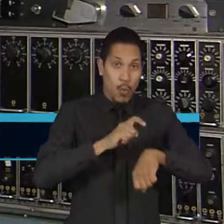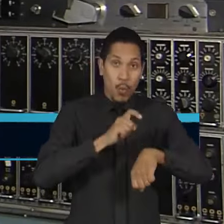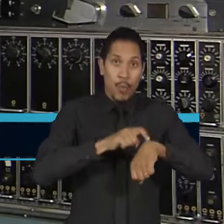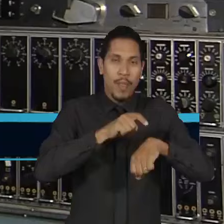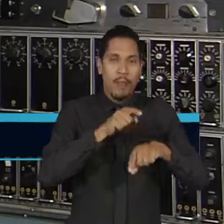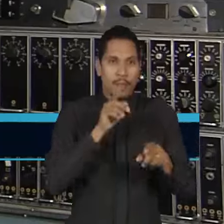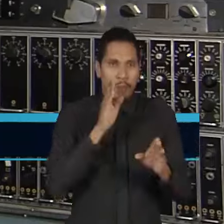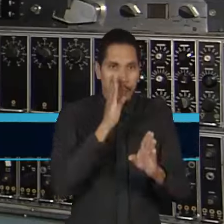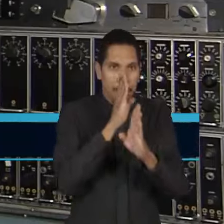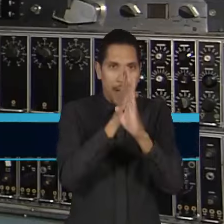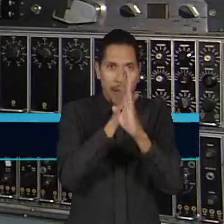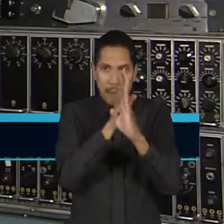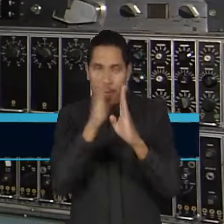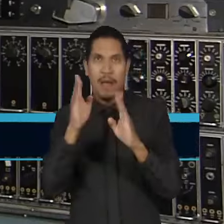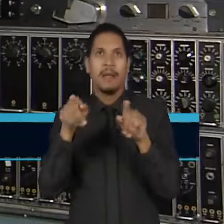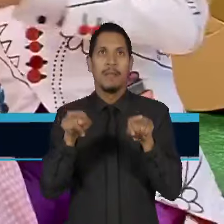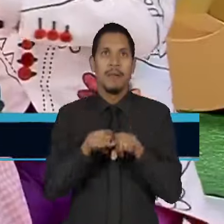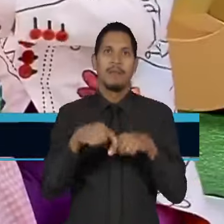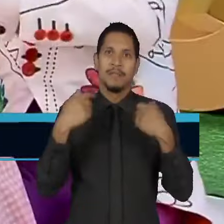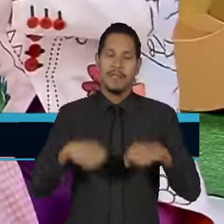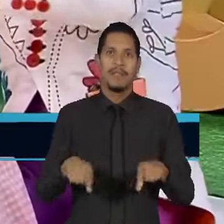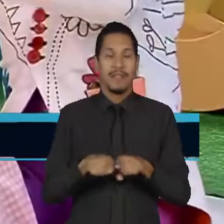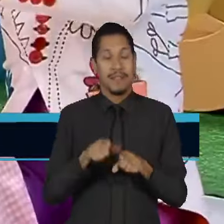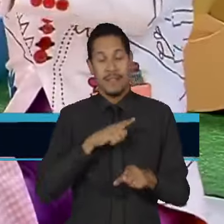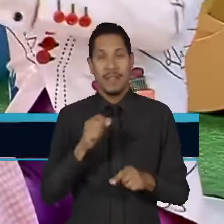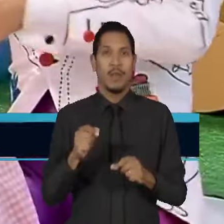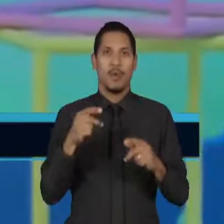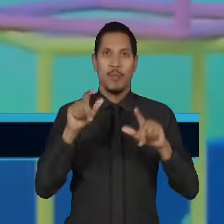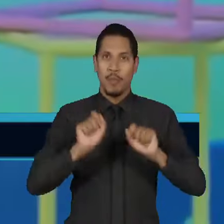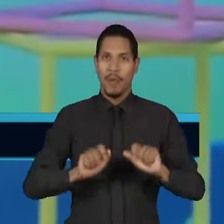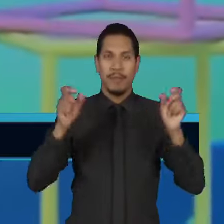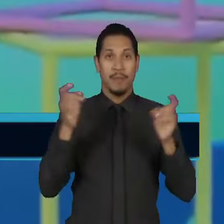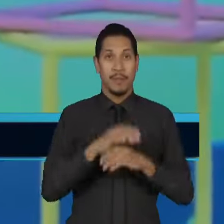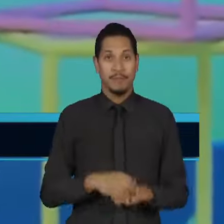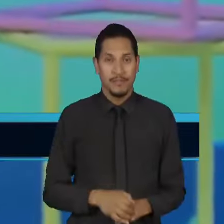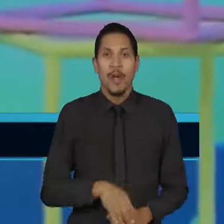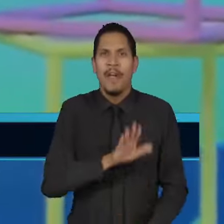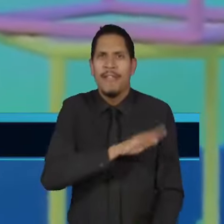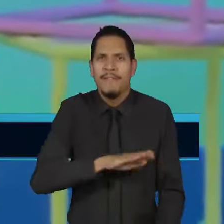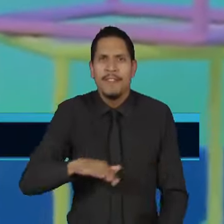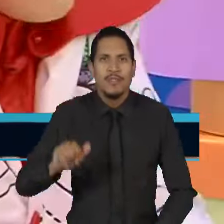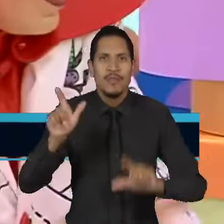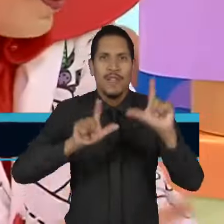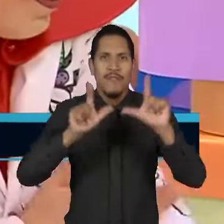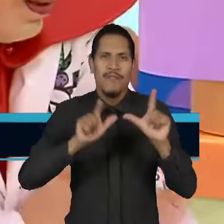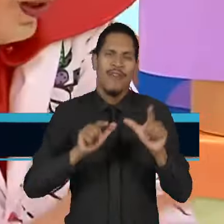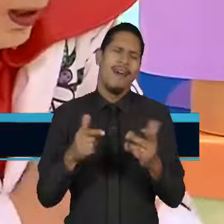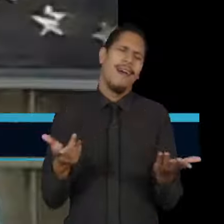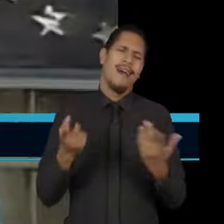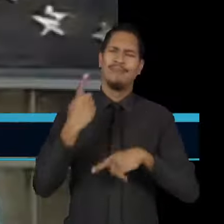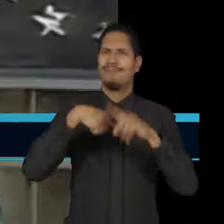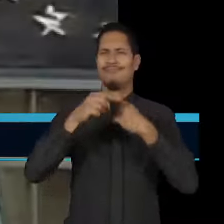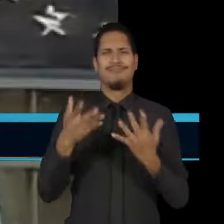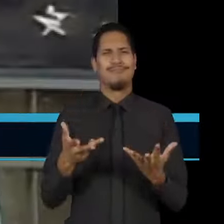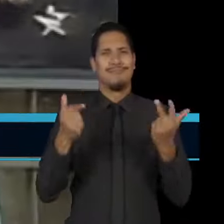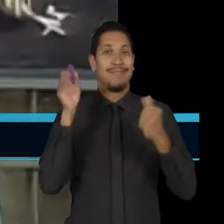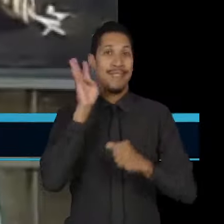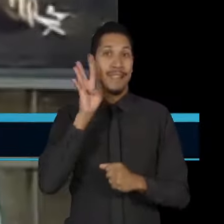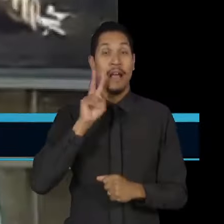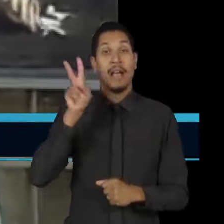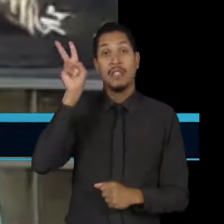dar continuidade e o programa tinha que sair pronto. A programação infantil sempre fez sucesso na telinha do Canal 2. Das